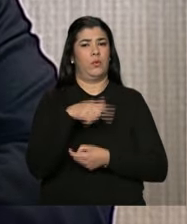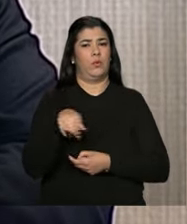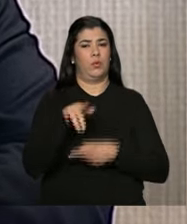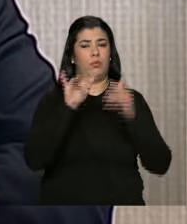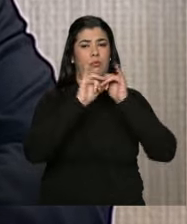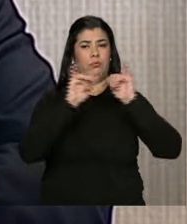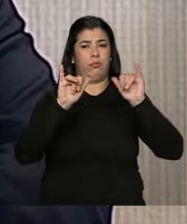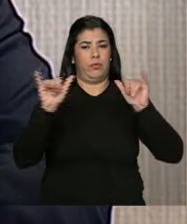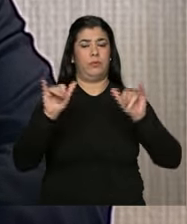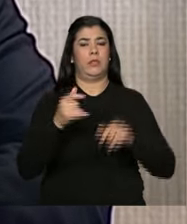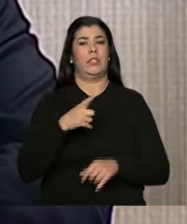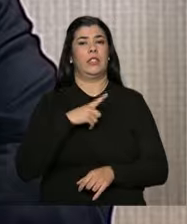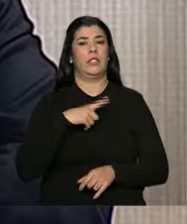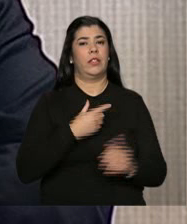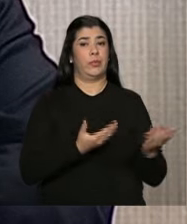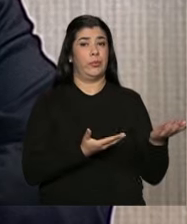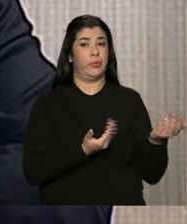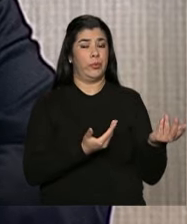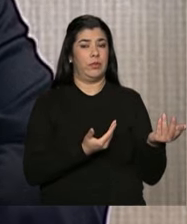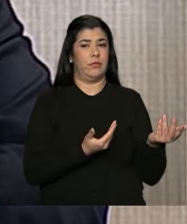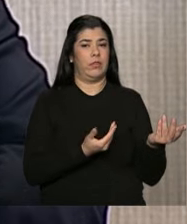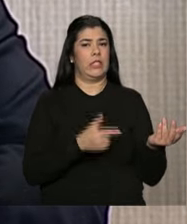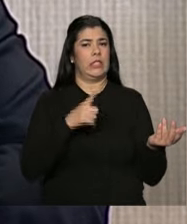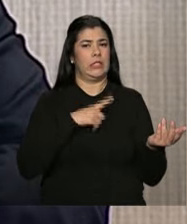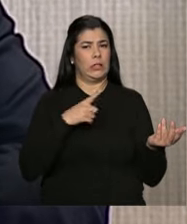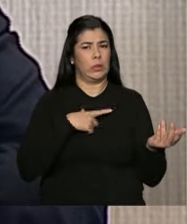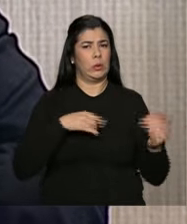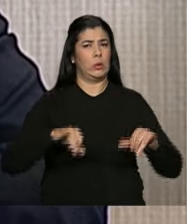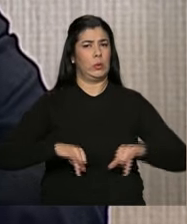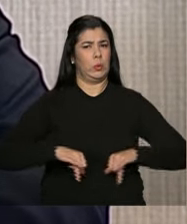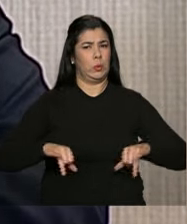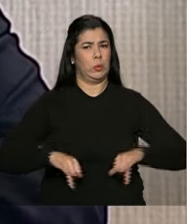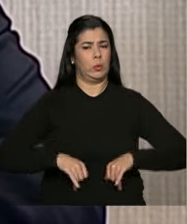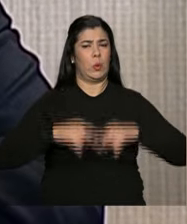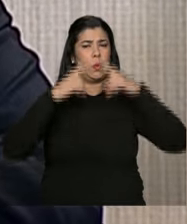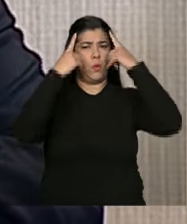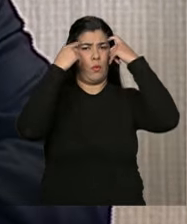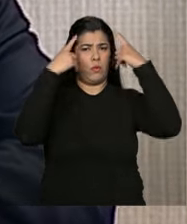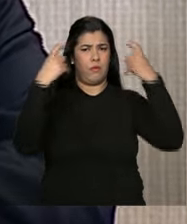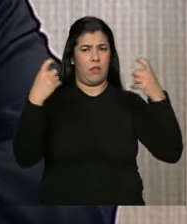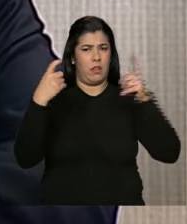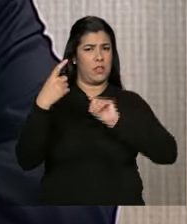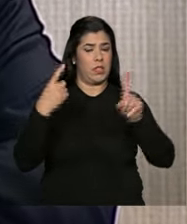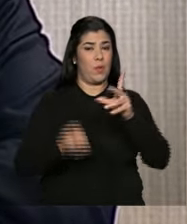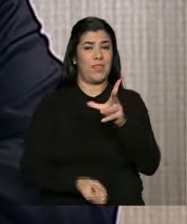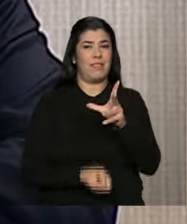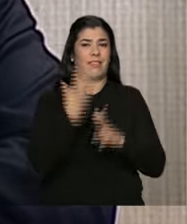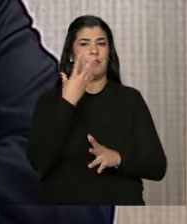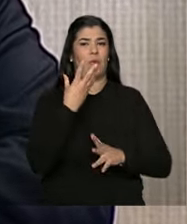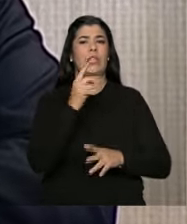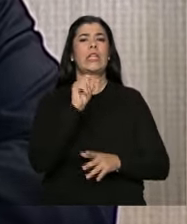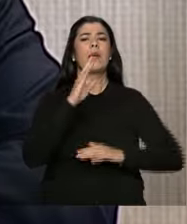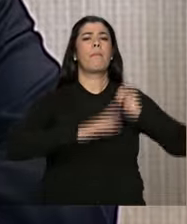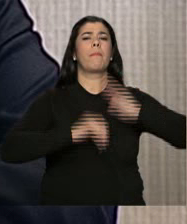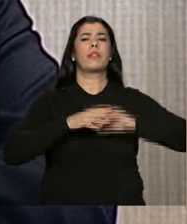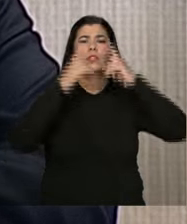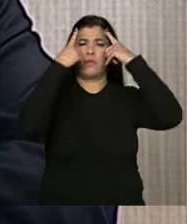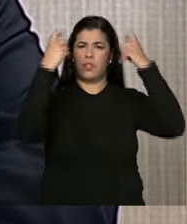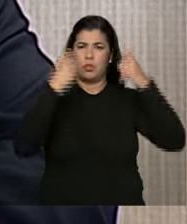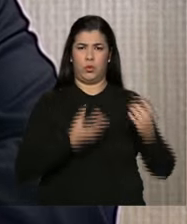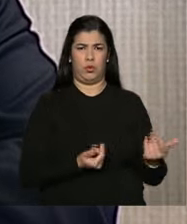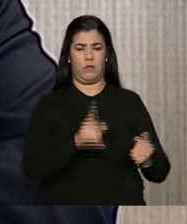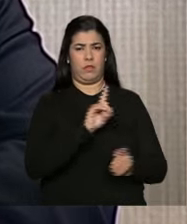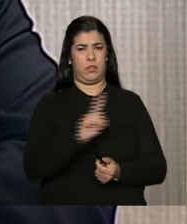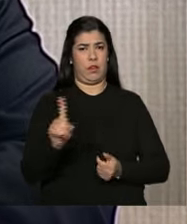dados, eh, que a juventude era cada vez mais vítima da violência, não autora, como muitos querem eh colocar, e que